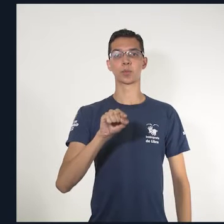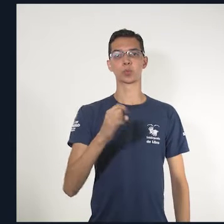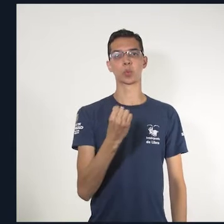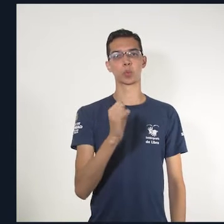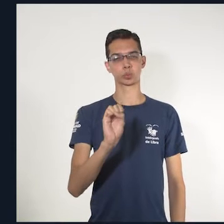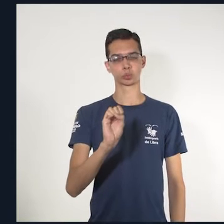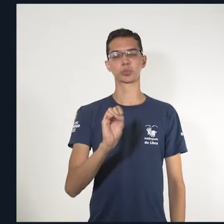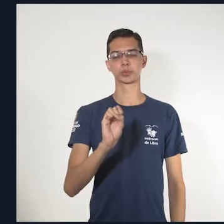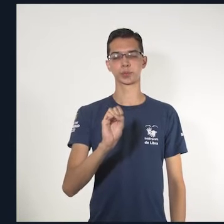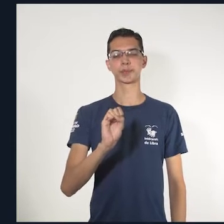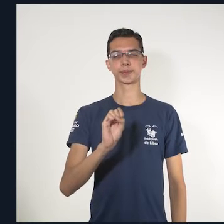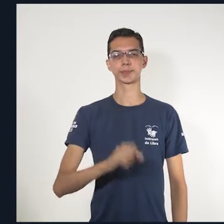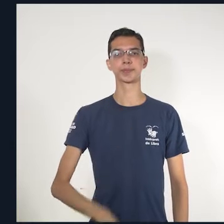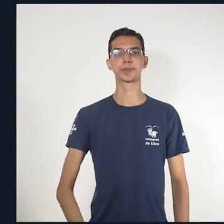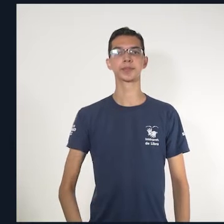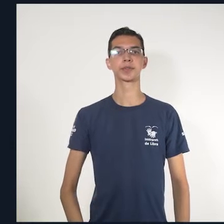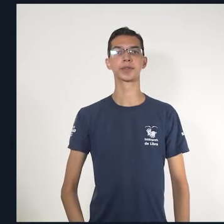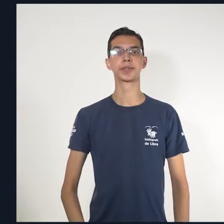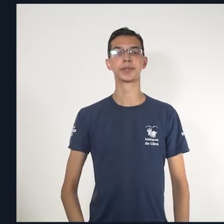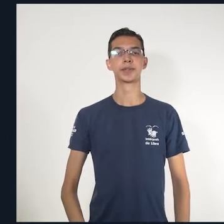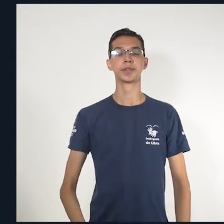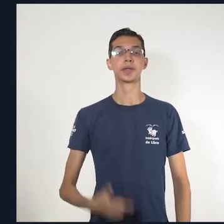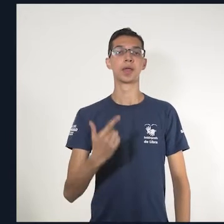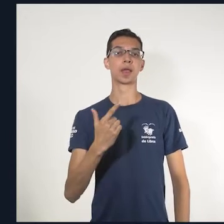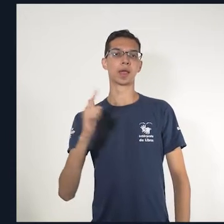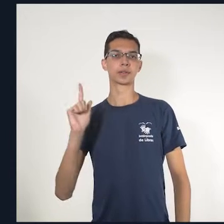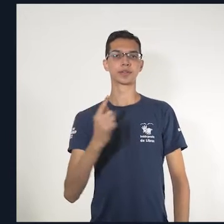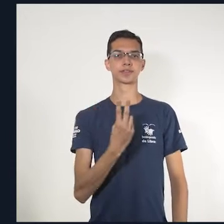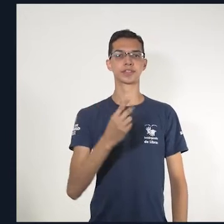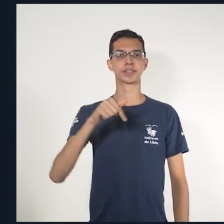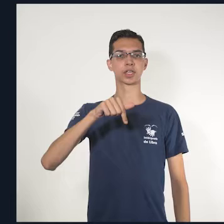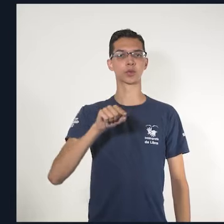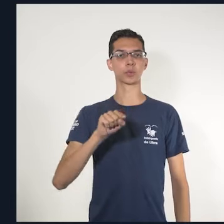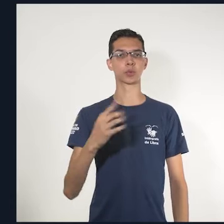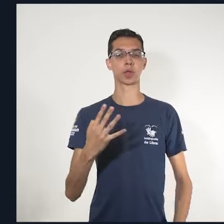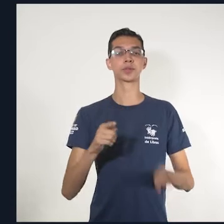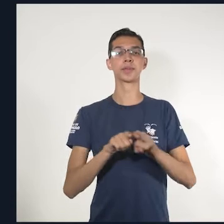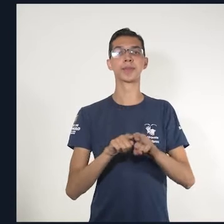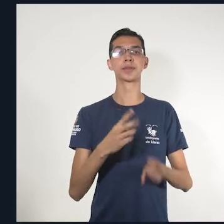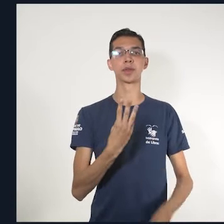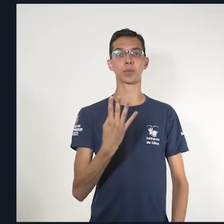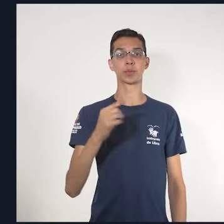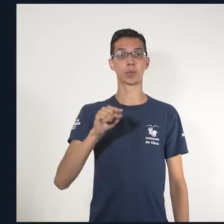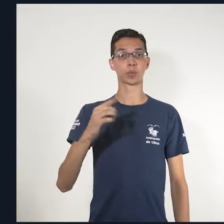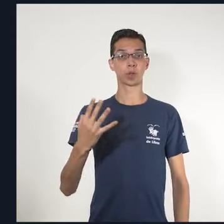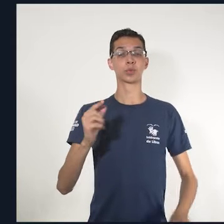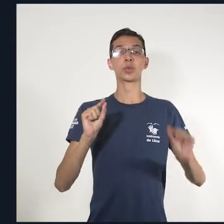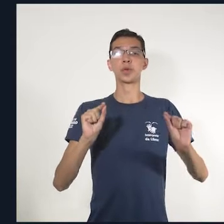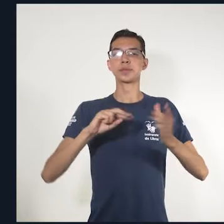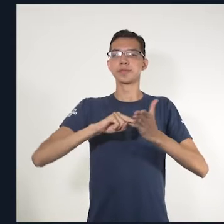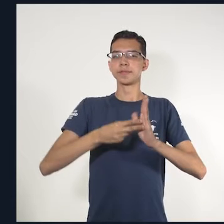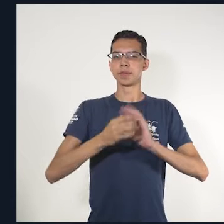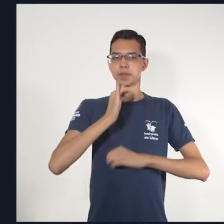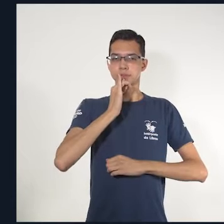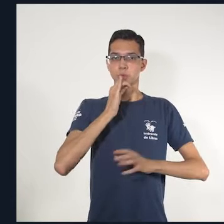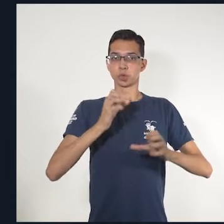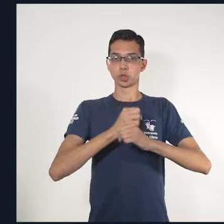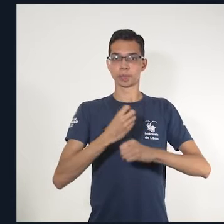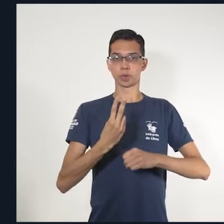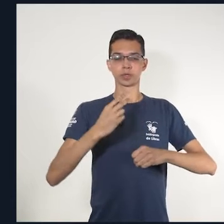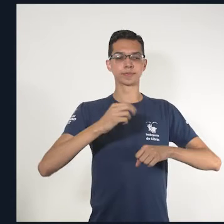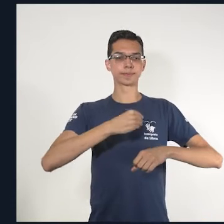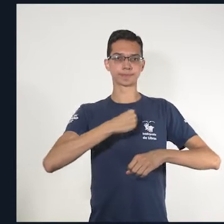no intervalo de concorrência entre 27,4 e 34,4, o que significa dizer, somados os 2 testes que